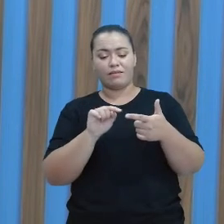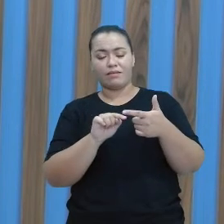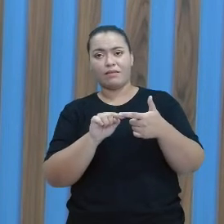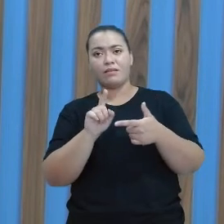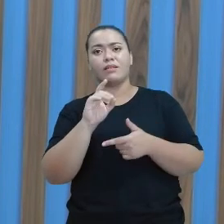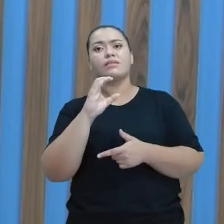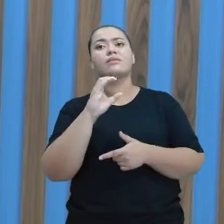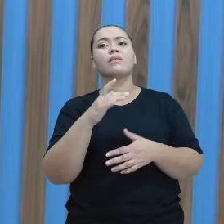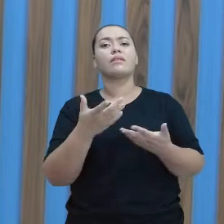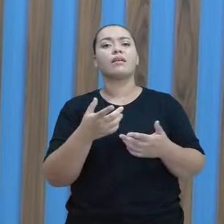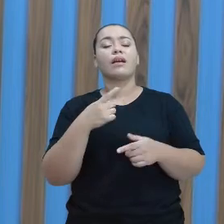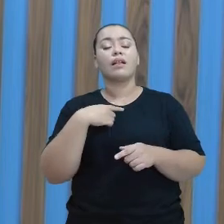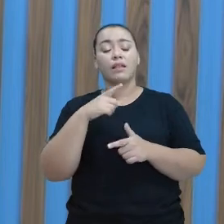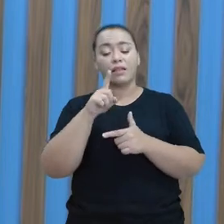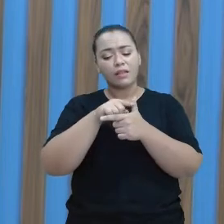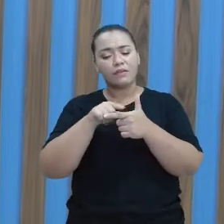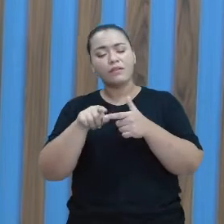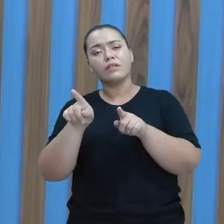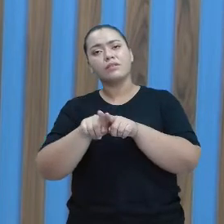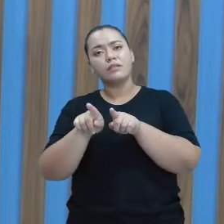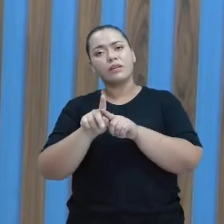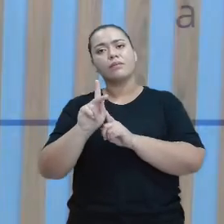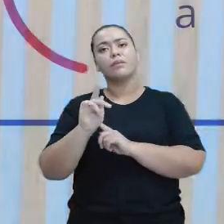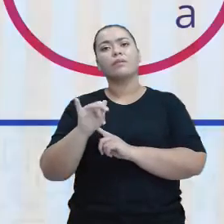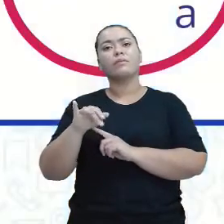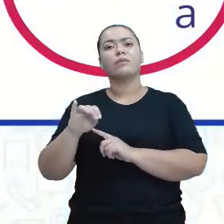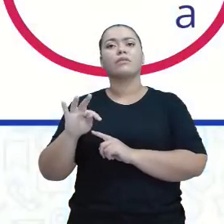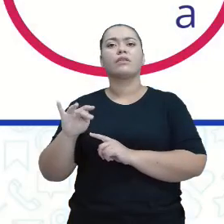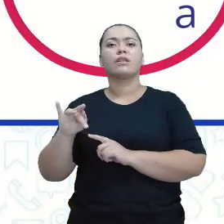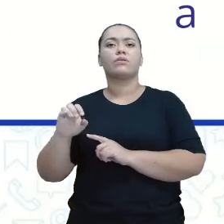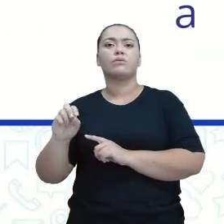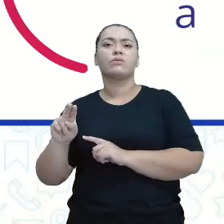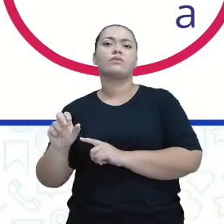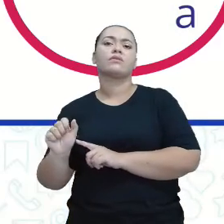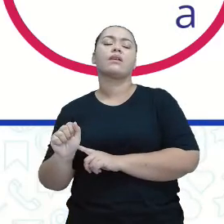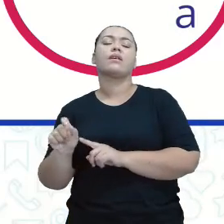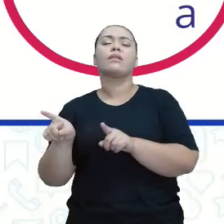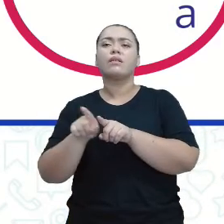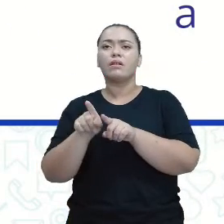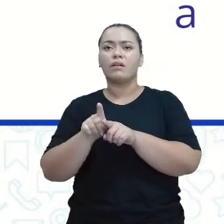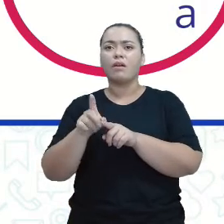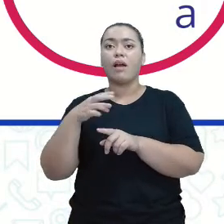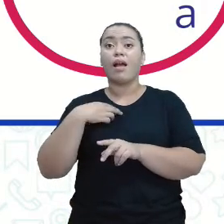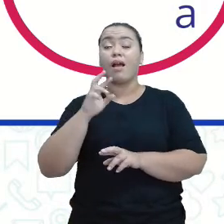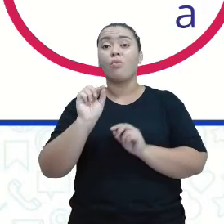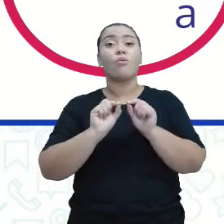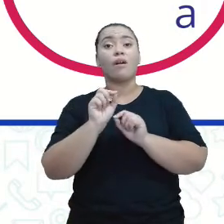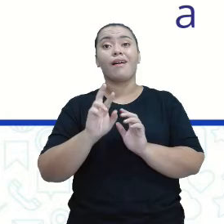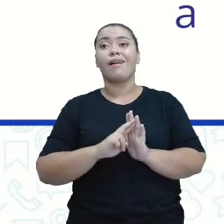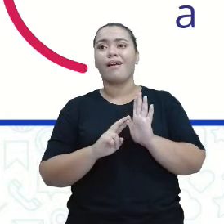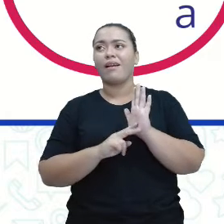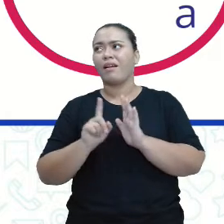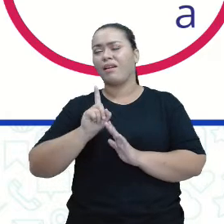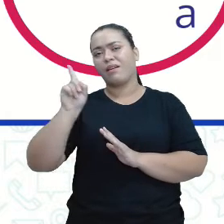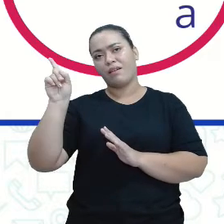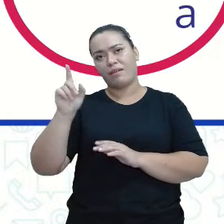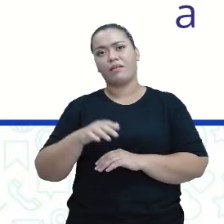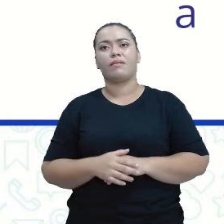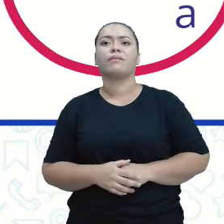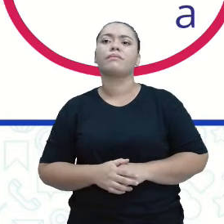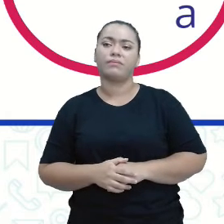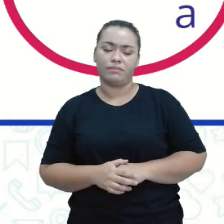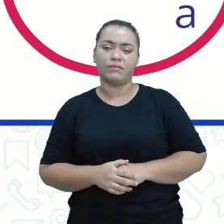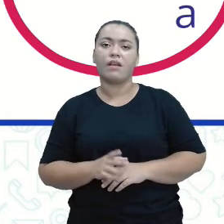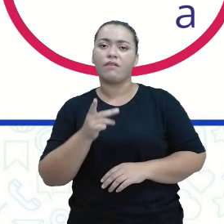E C vai ser dividido pela hipotenusa seguindo essa mesma regrinha aqui, ó. Cateto oposto sobre hipotenusa, a gente vai ter o C sobre o A. Então, a gente já